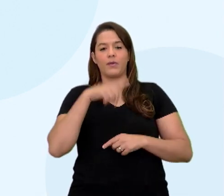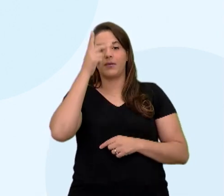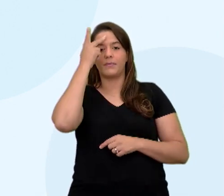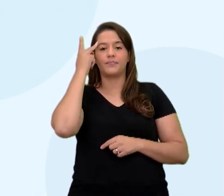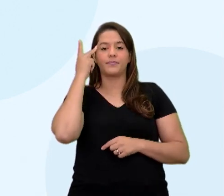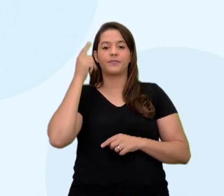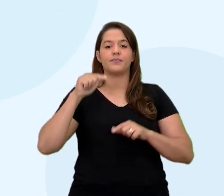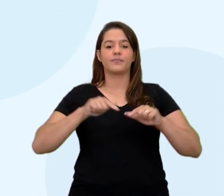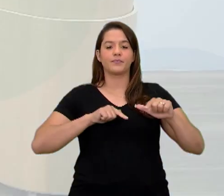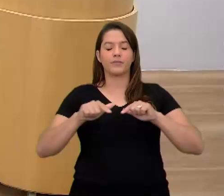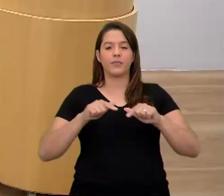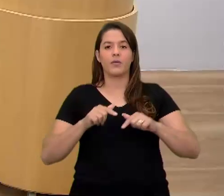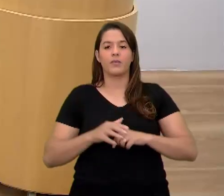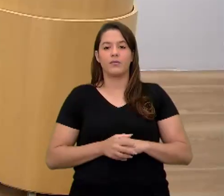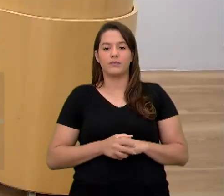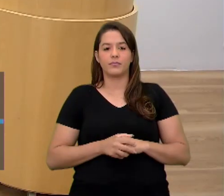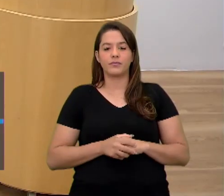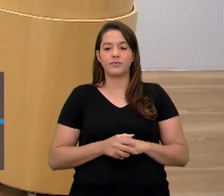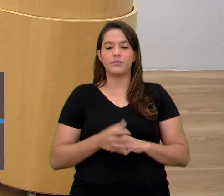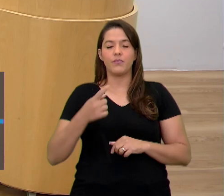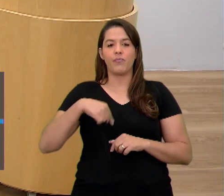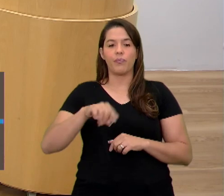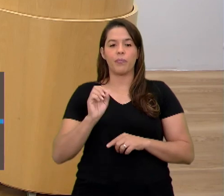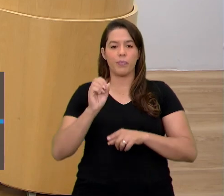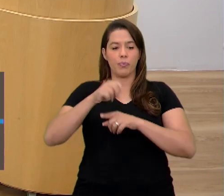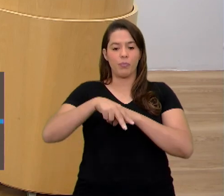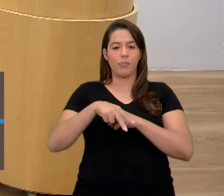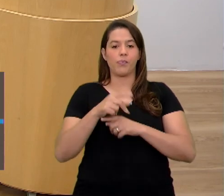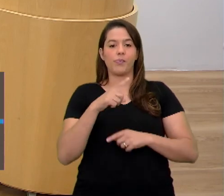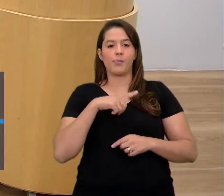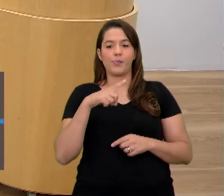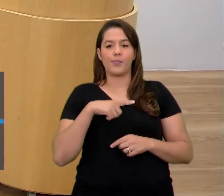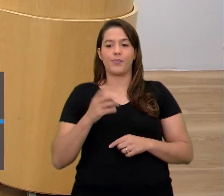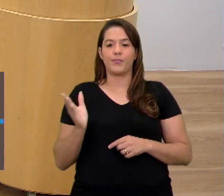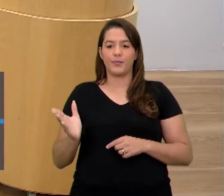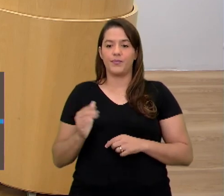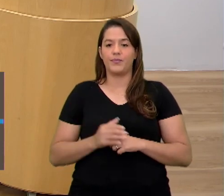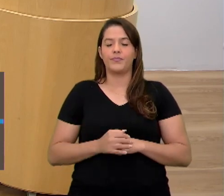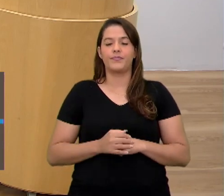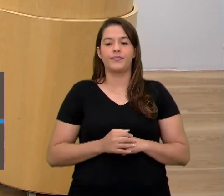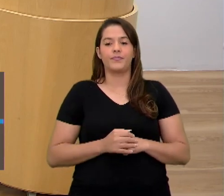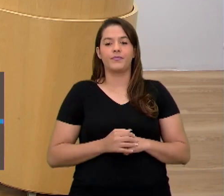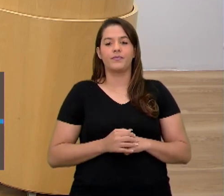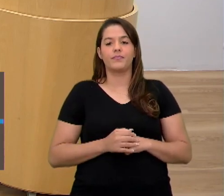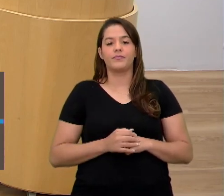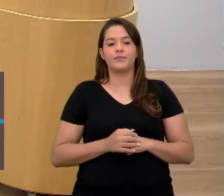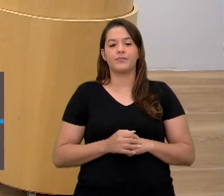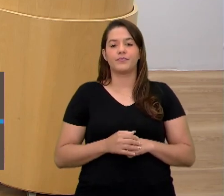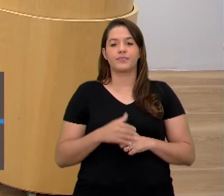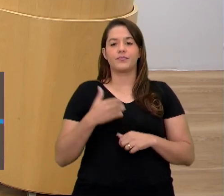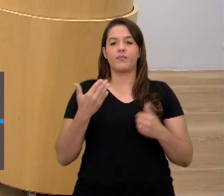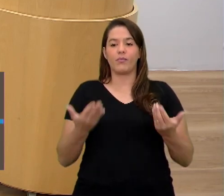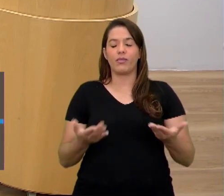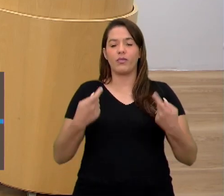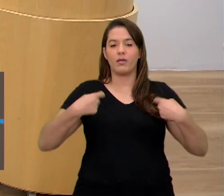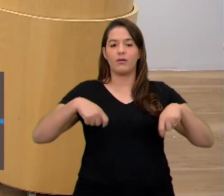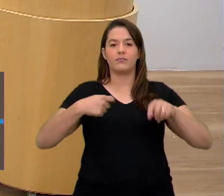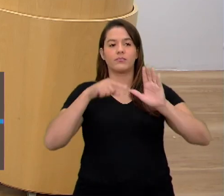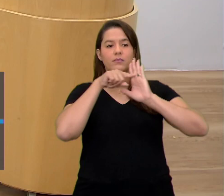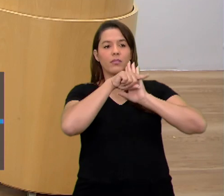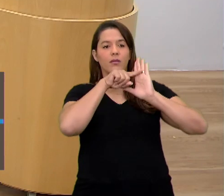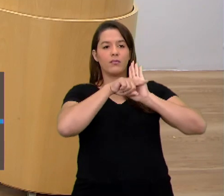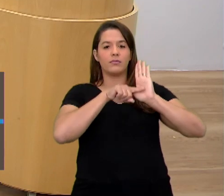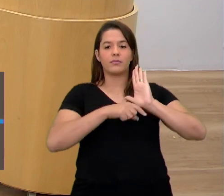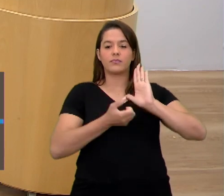Ribeiro. Então... E aí o ideal, o índice de ocupação, desculpa, pode concluir. Não. Eu ia falar, então eu tenho que observar